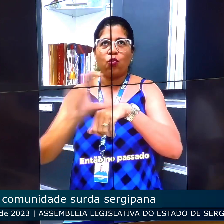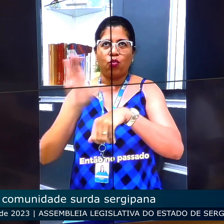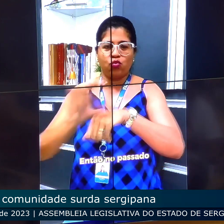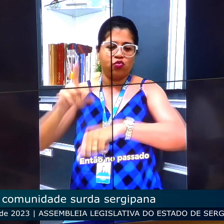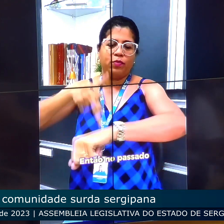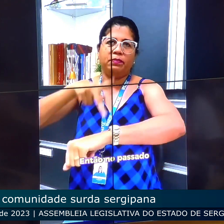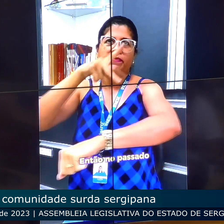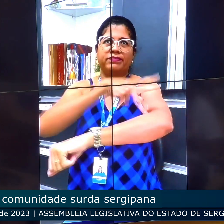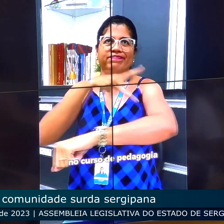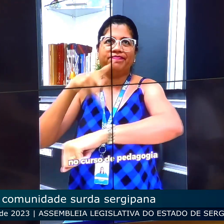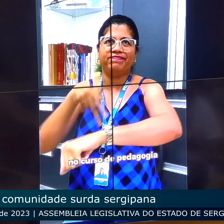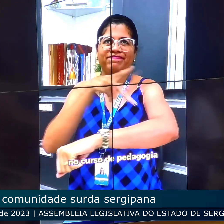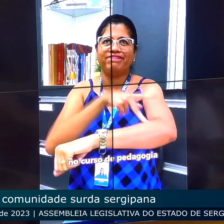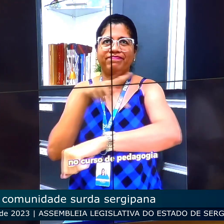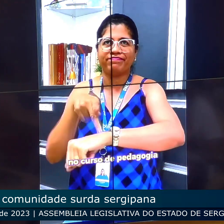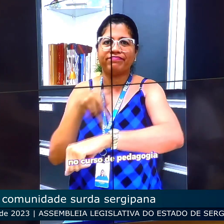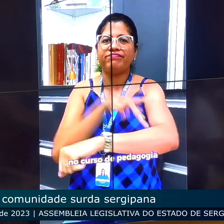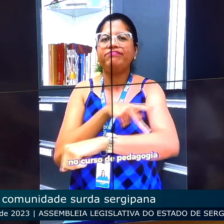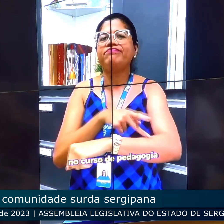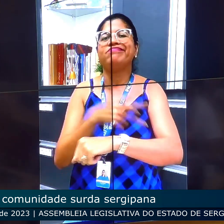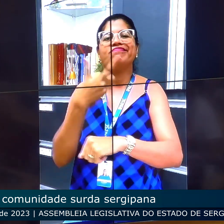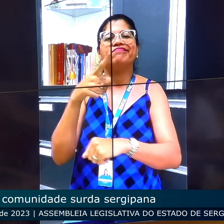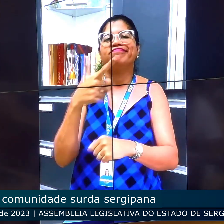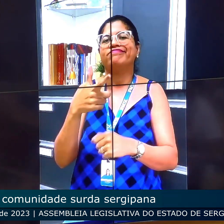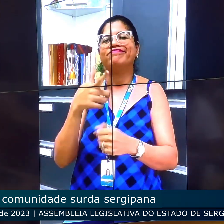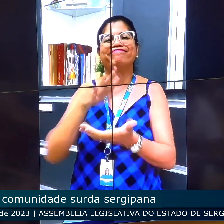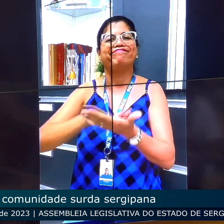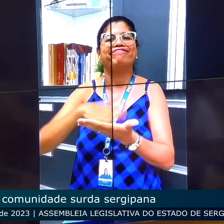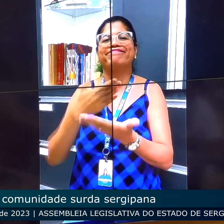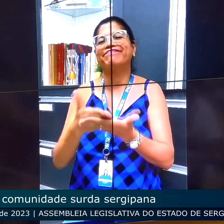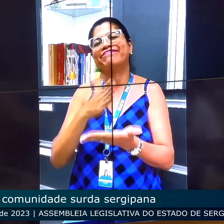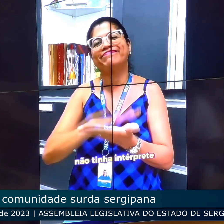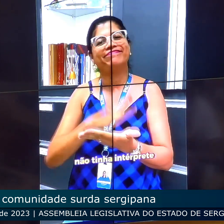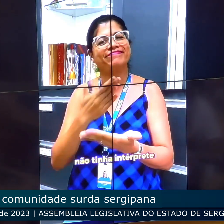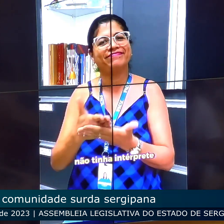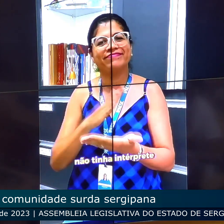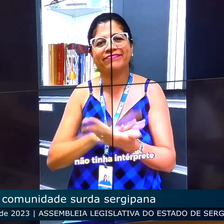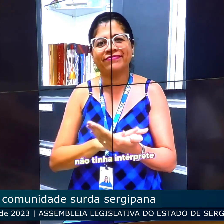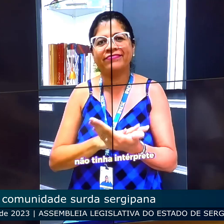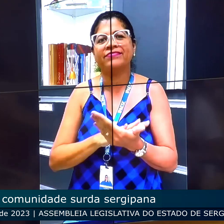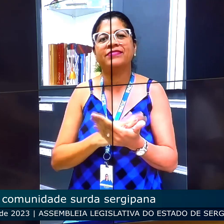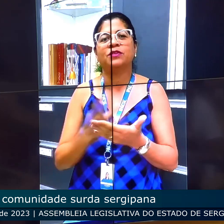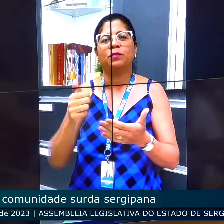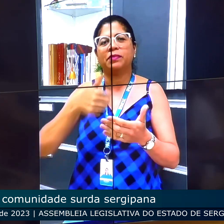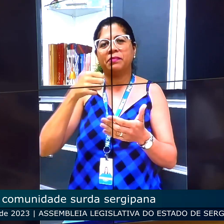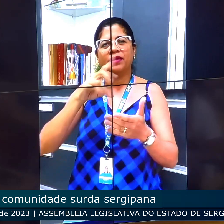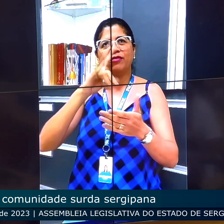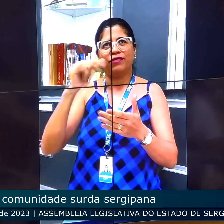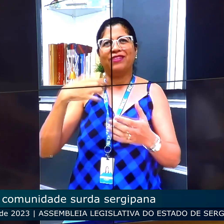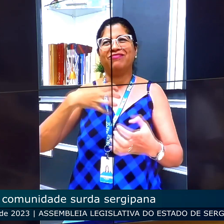Então, no passado, no curso de pedagogia, não tinha intérprete.